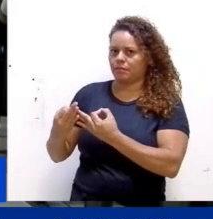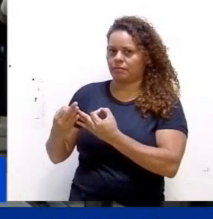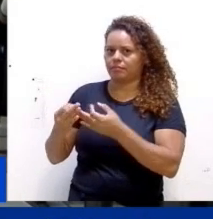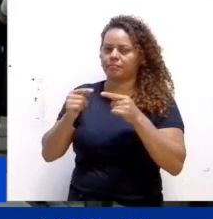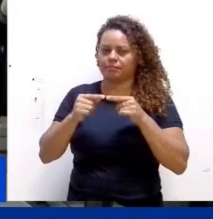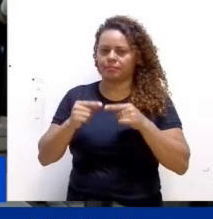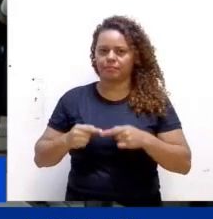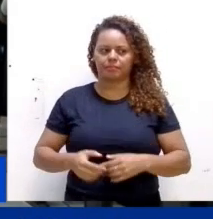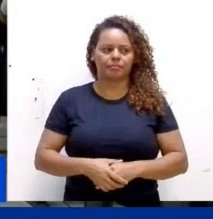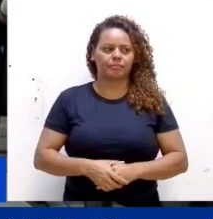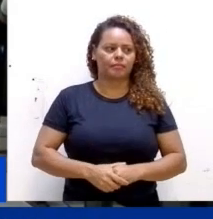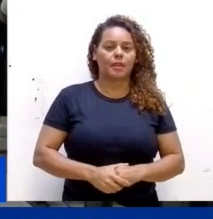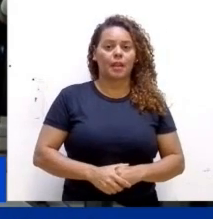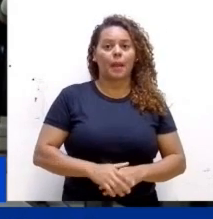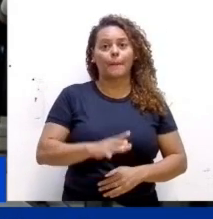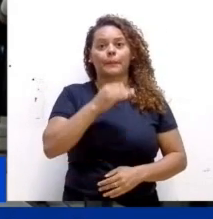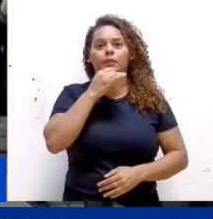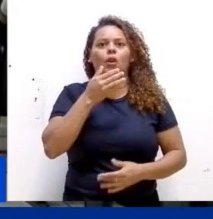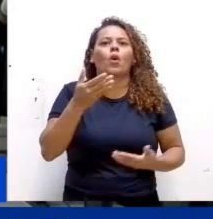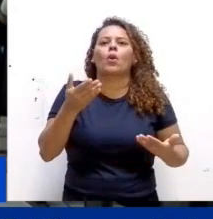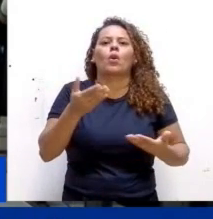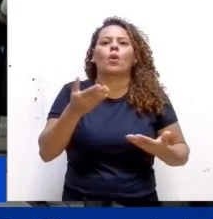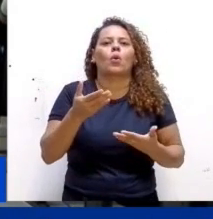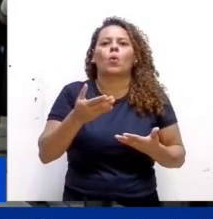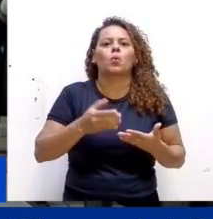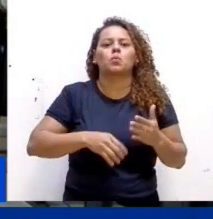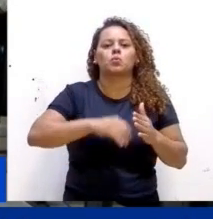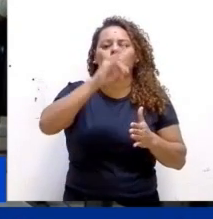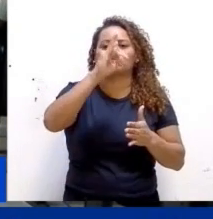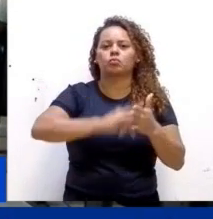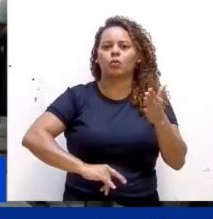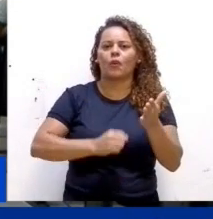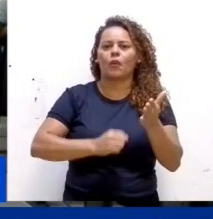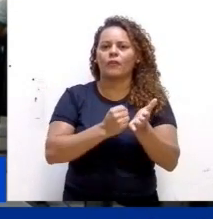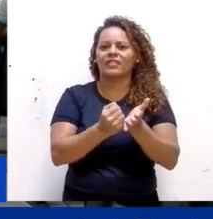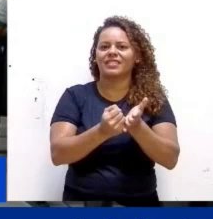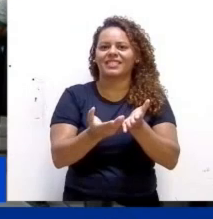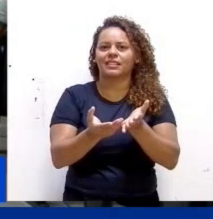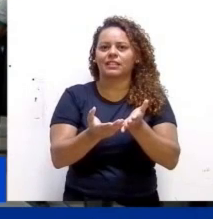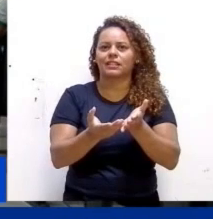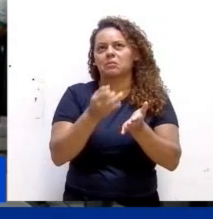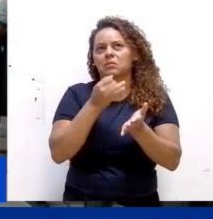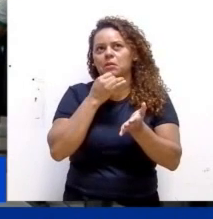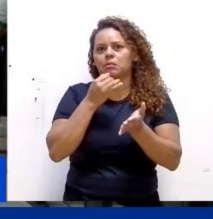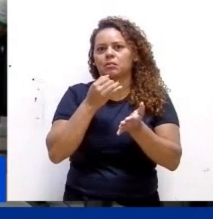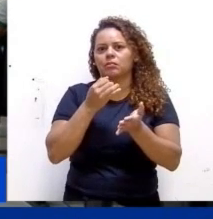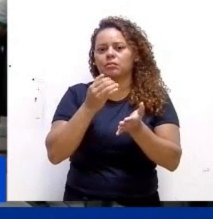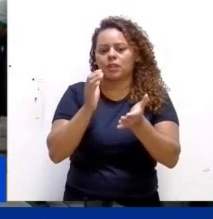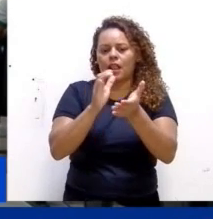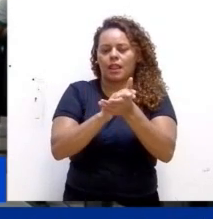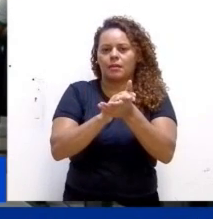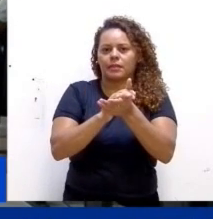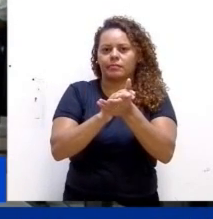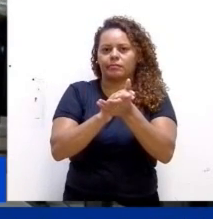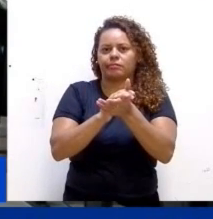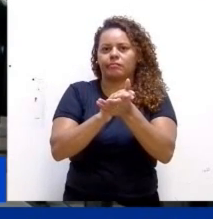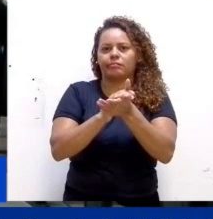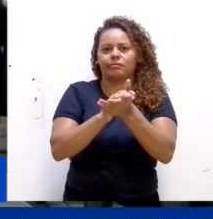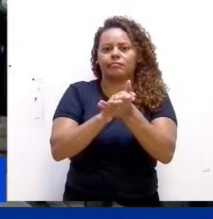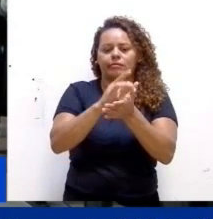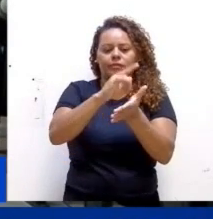Então, como é que se oficializa o encerramento, o fim do casamento? Através do